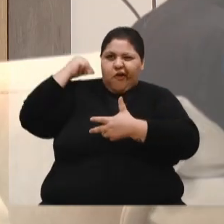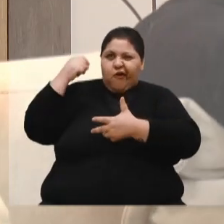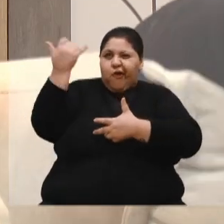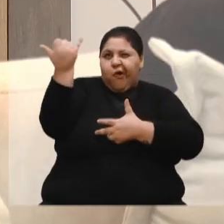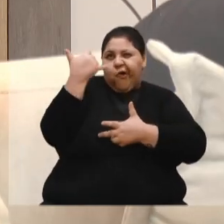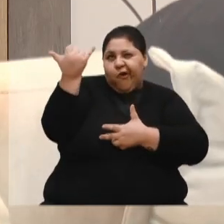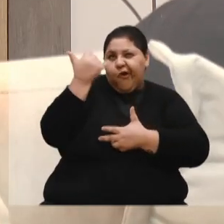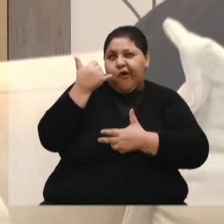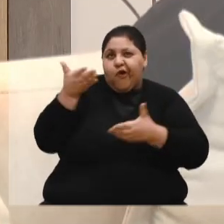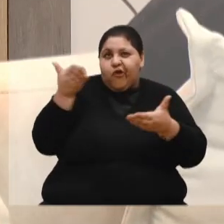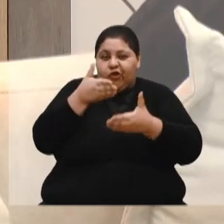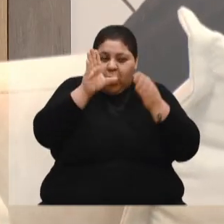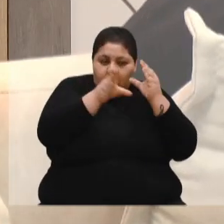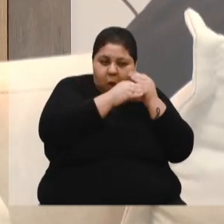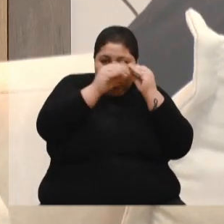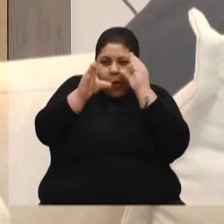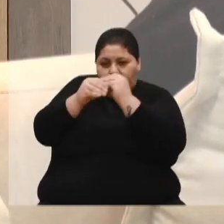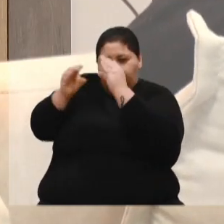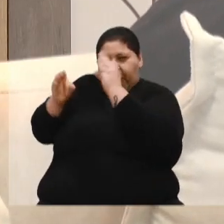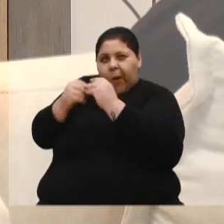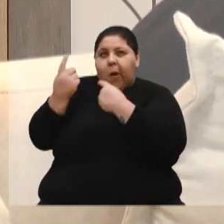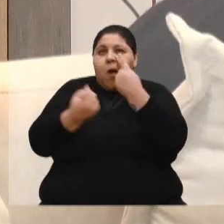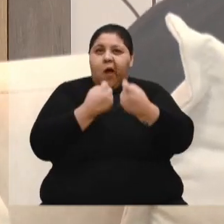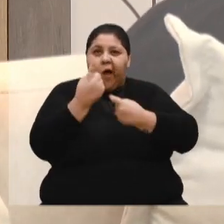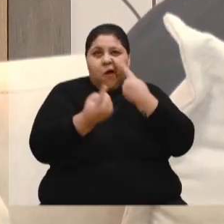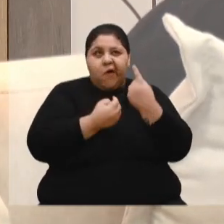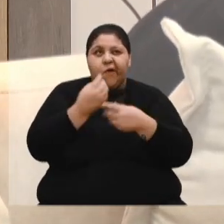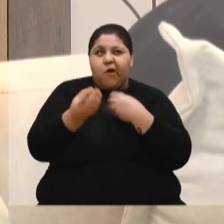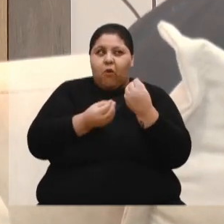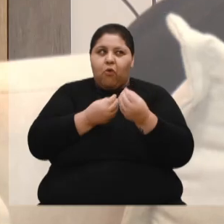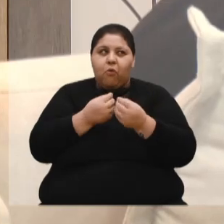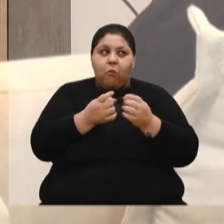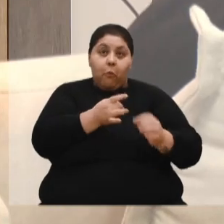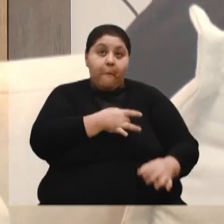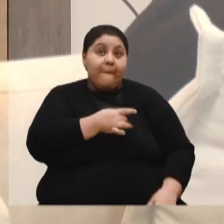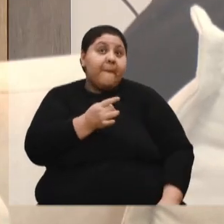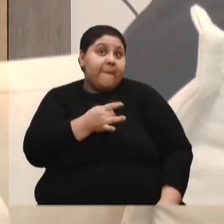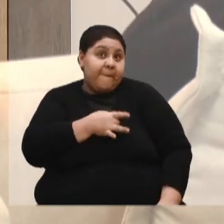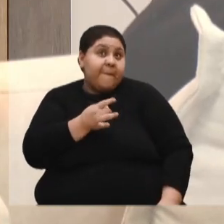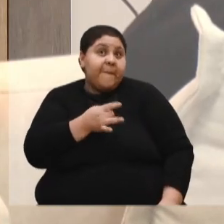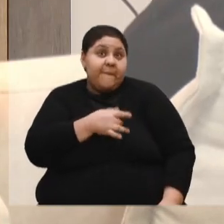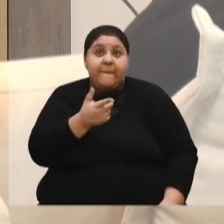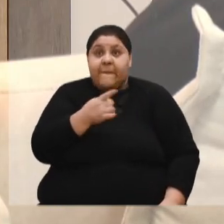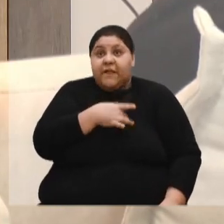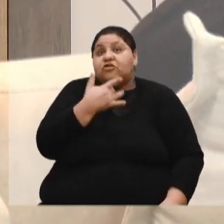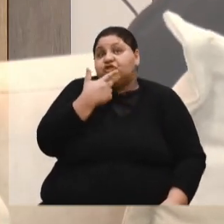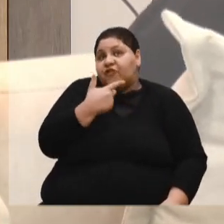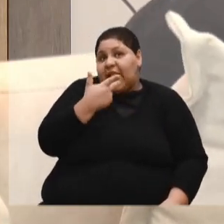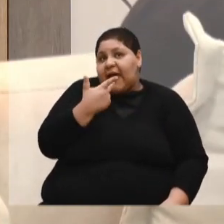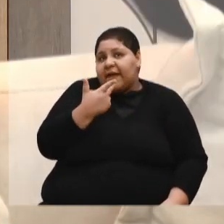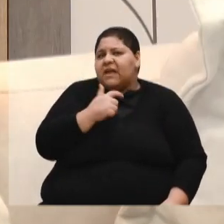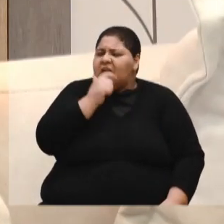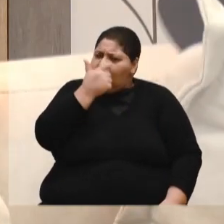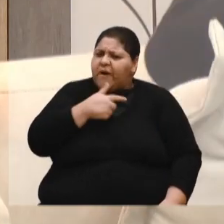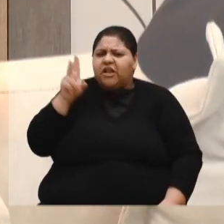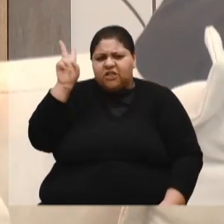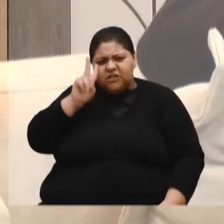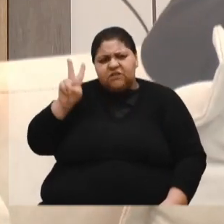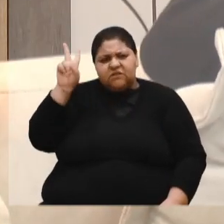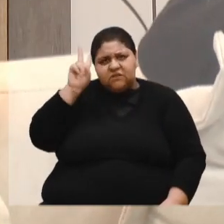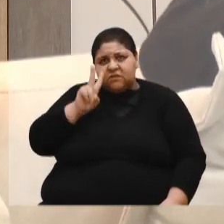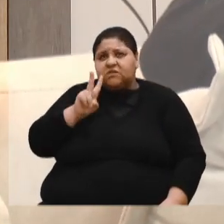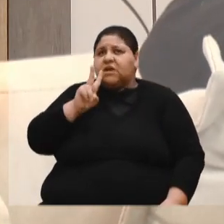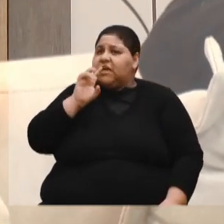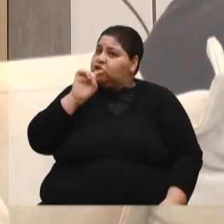nos contavam, que fica guardado, algumas coisas com certo medo e receio de falar, mas então acho que essa história